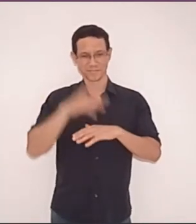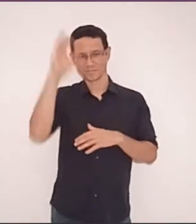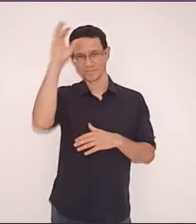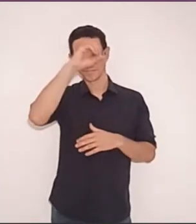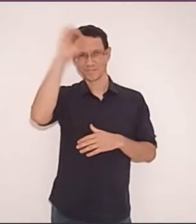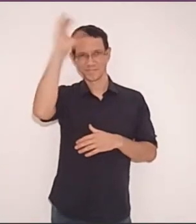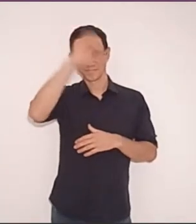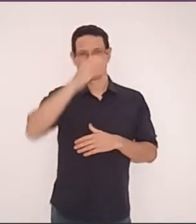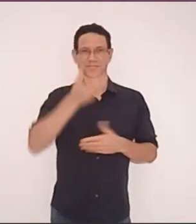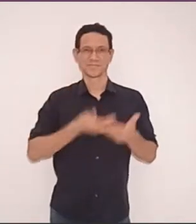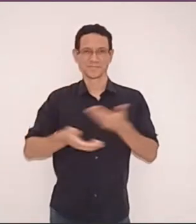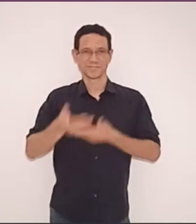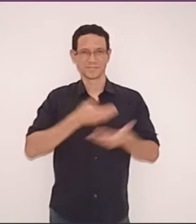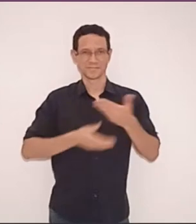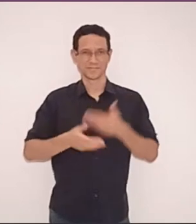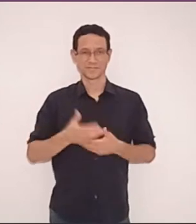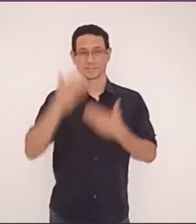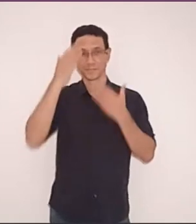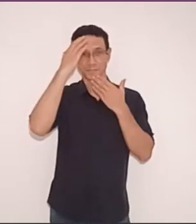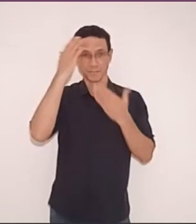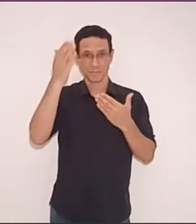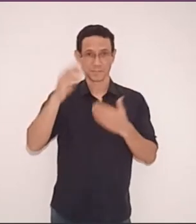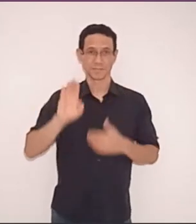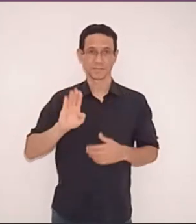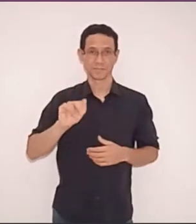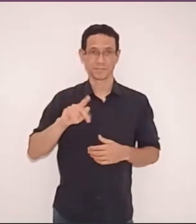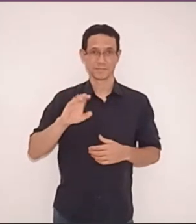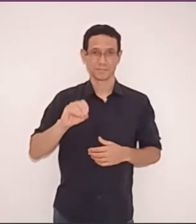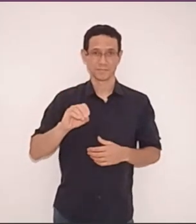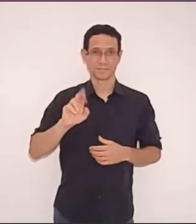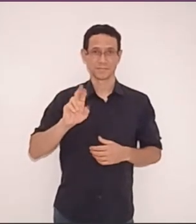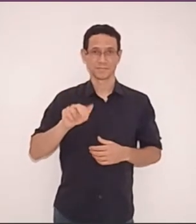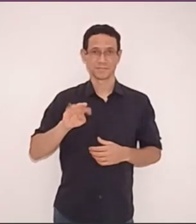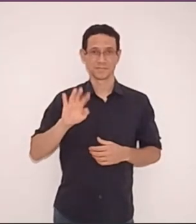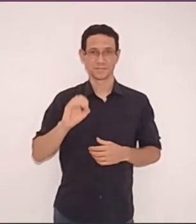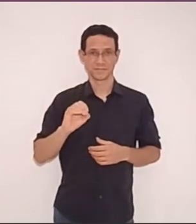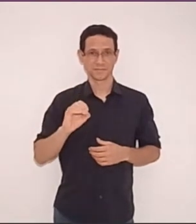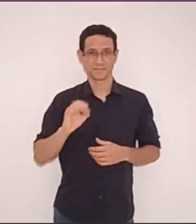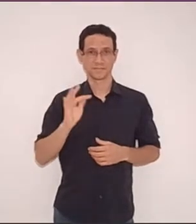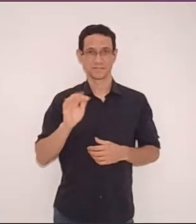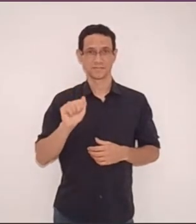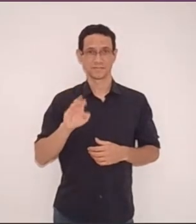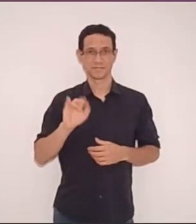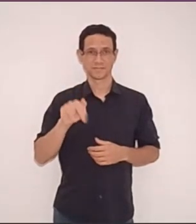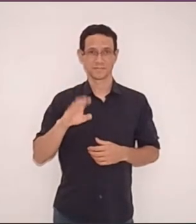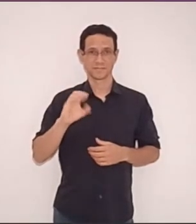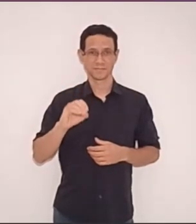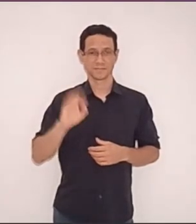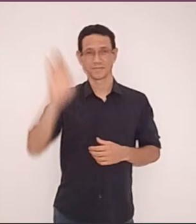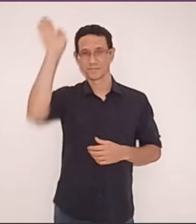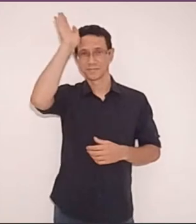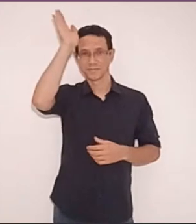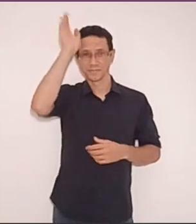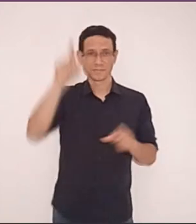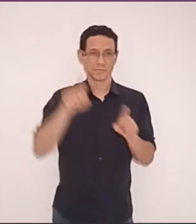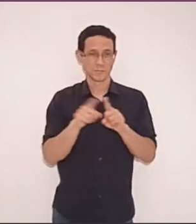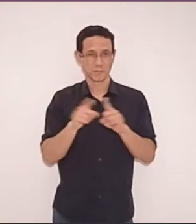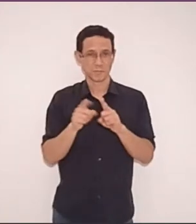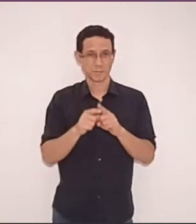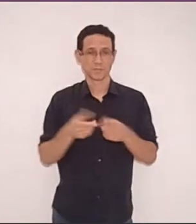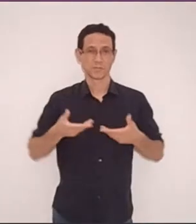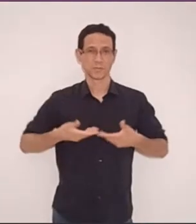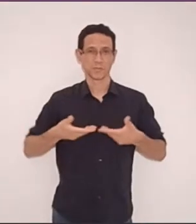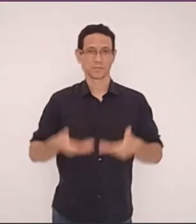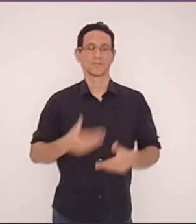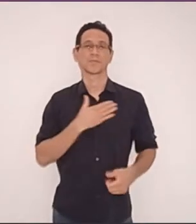aprendizado né então muito obrigada nego Bispo Renato Fabiano e ao Sesc por mais esse